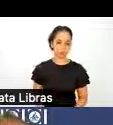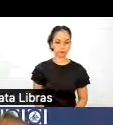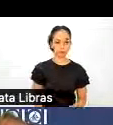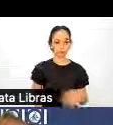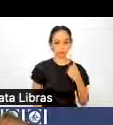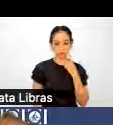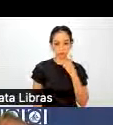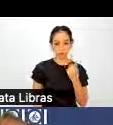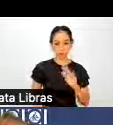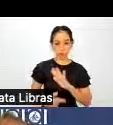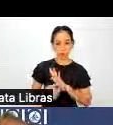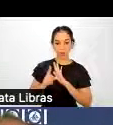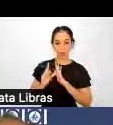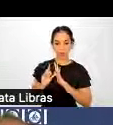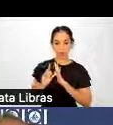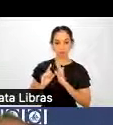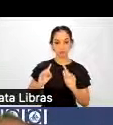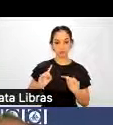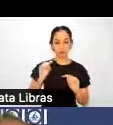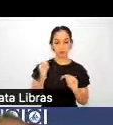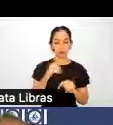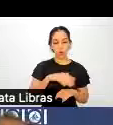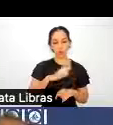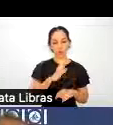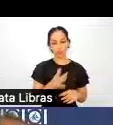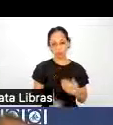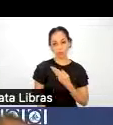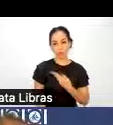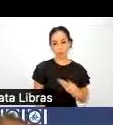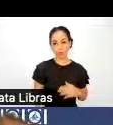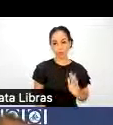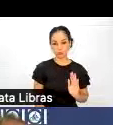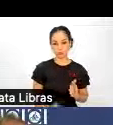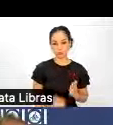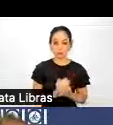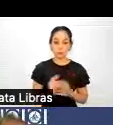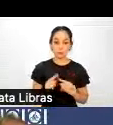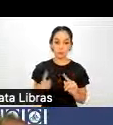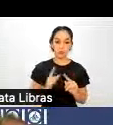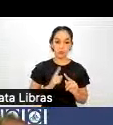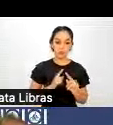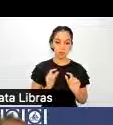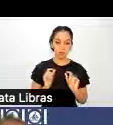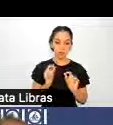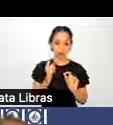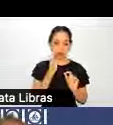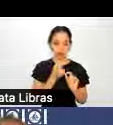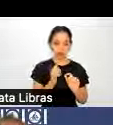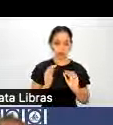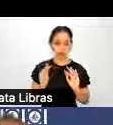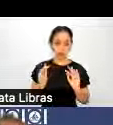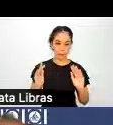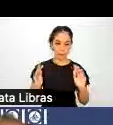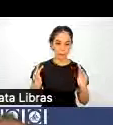mostra que essa área já era uma área pública, inicialmente, mas essa área pública cercada, com esses respiradores do metrô, que